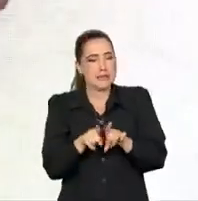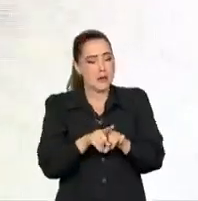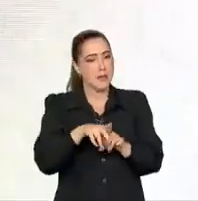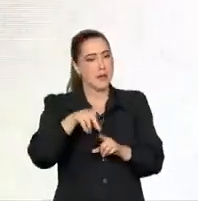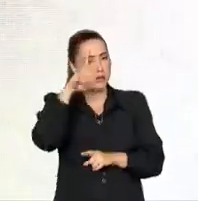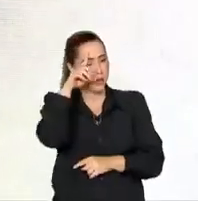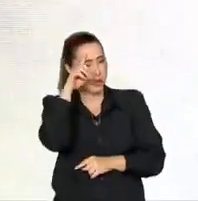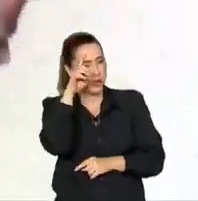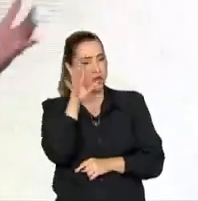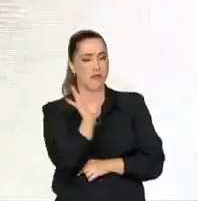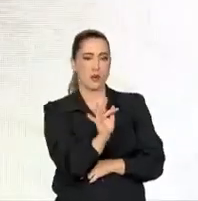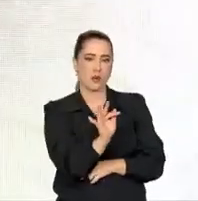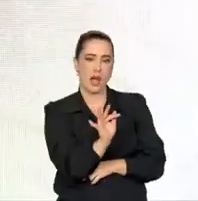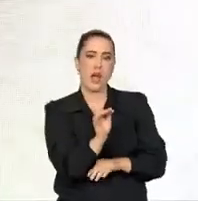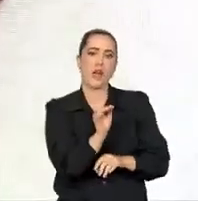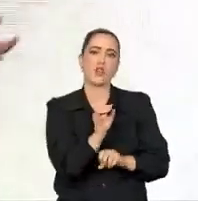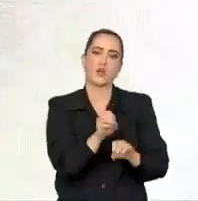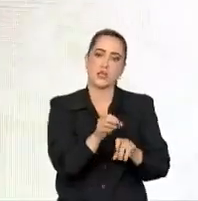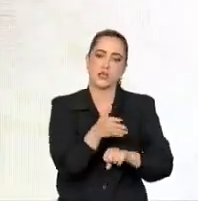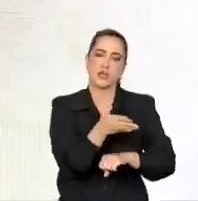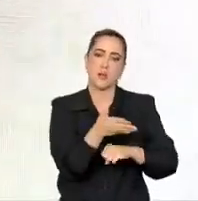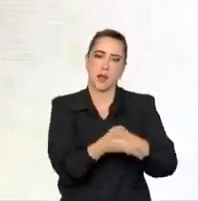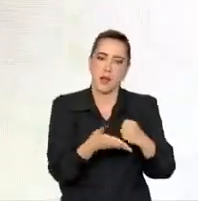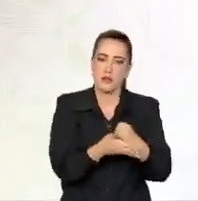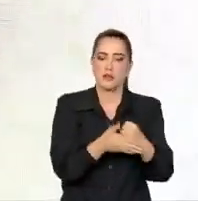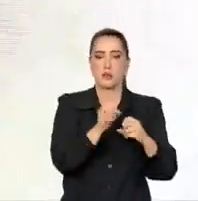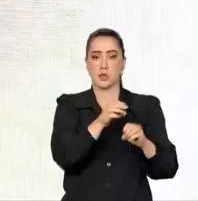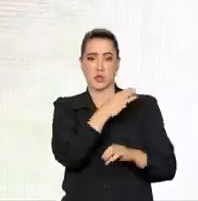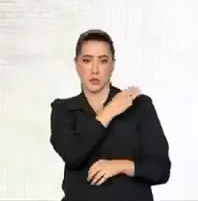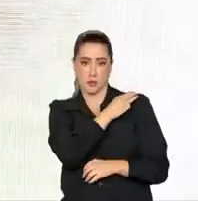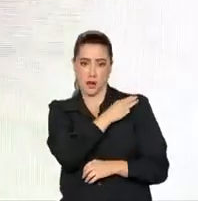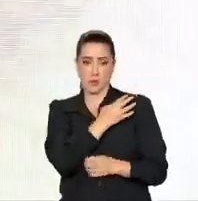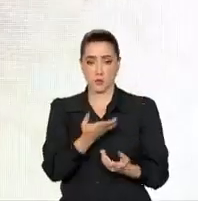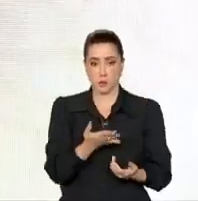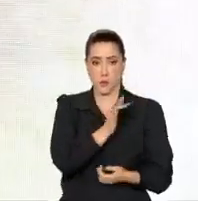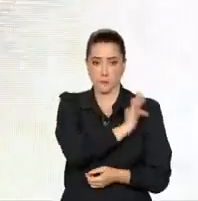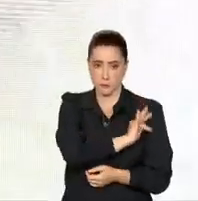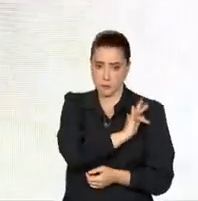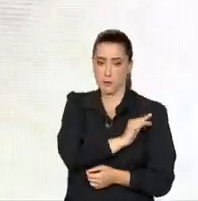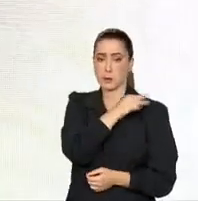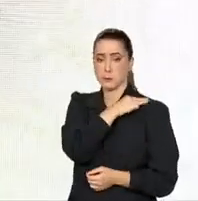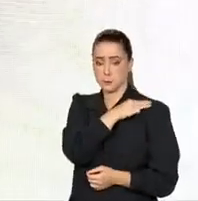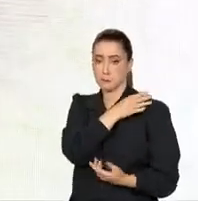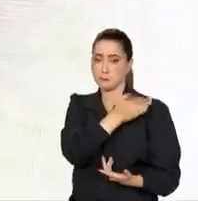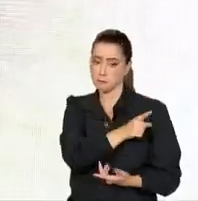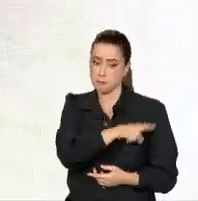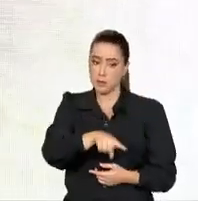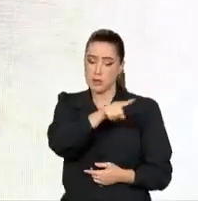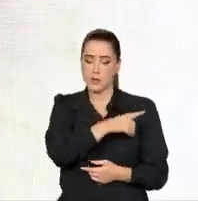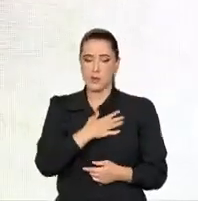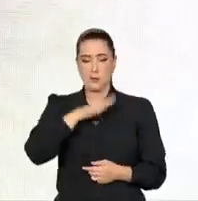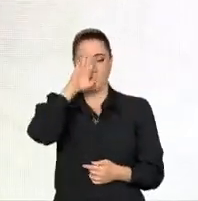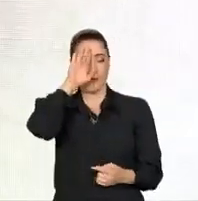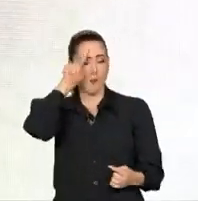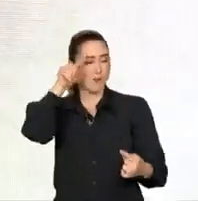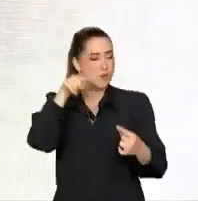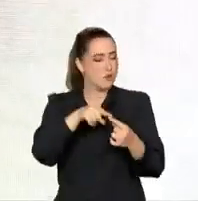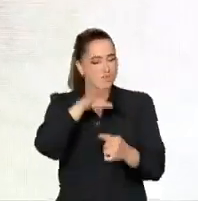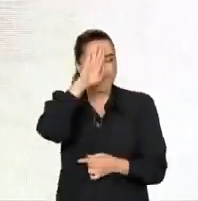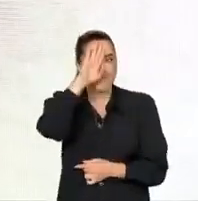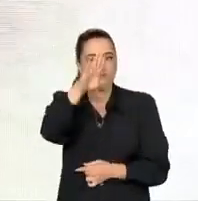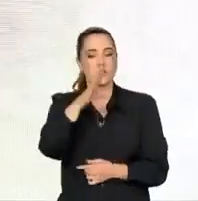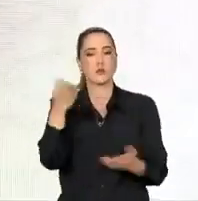da faculdade, da educação básica, do ensino médio. E é por isso que isso é uma das minhas prioridades também